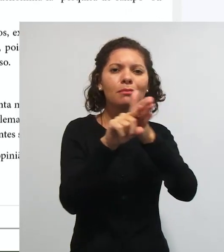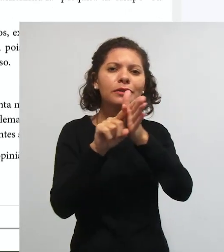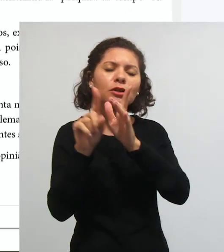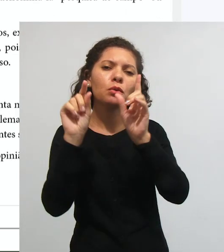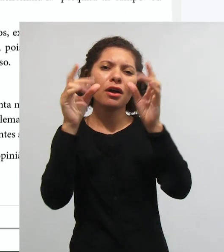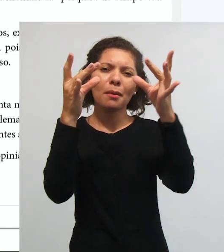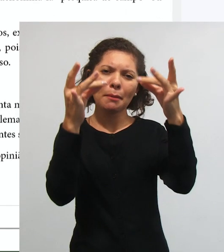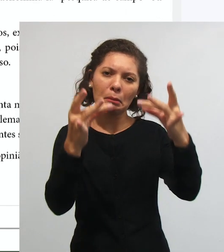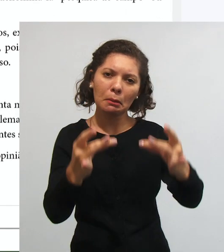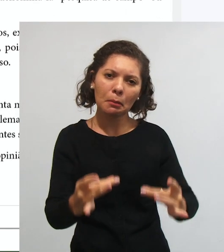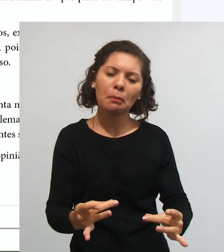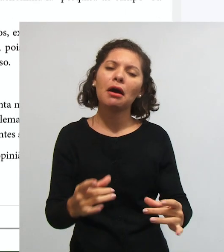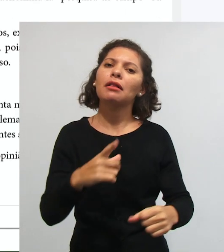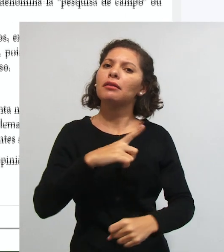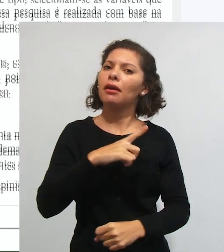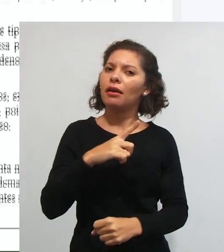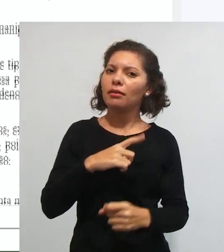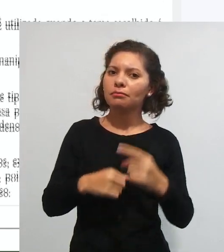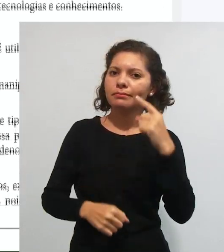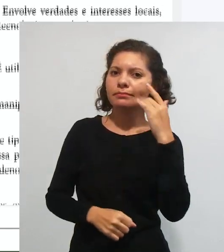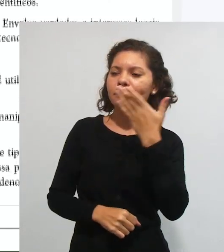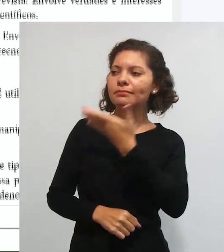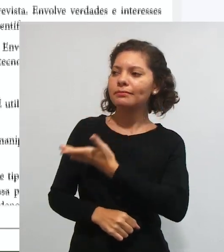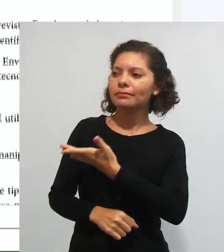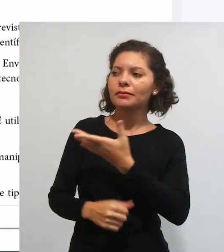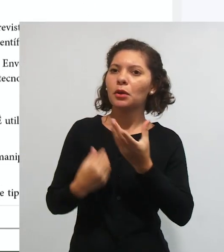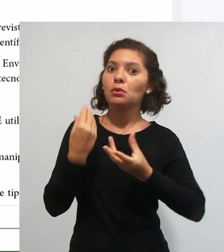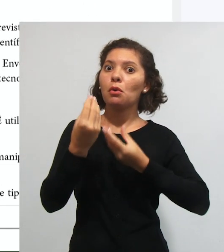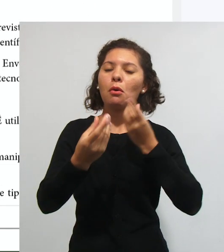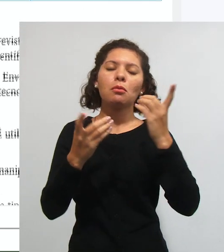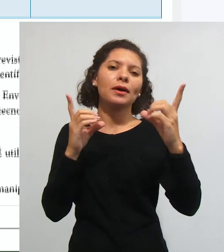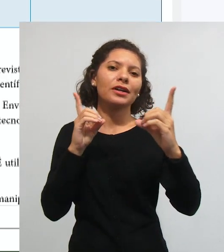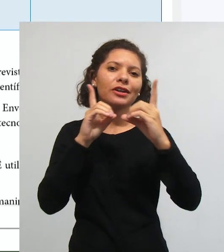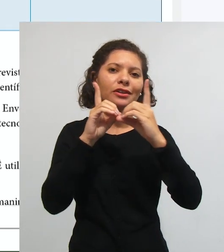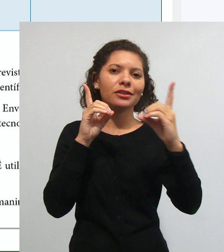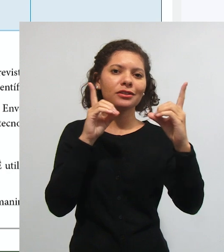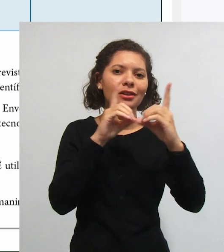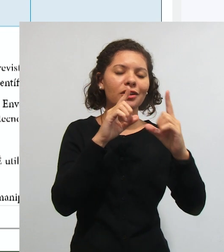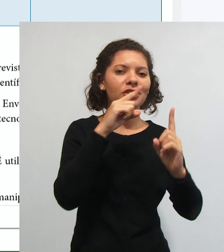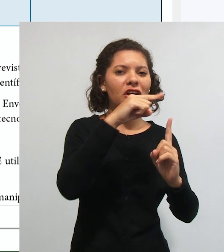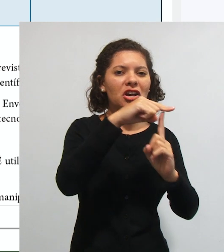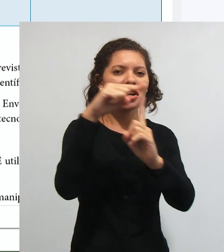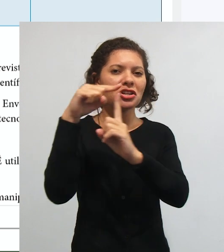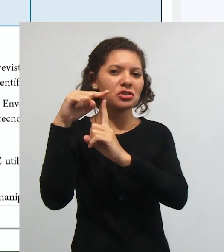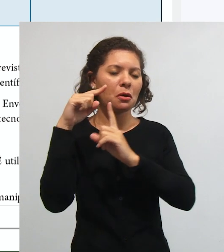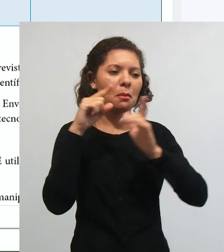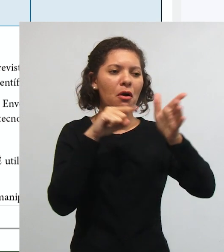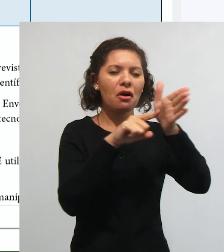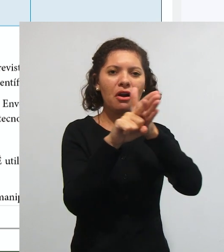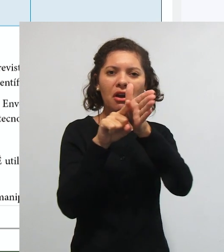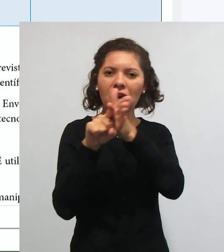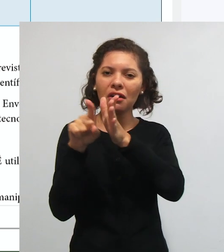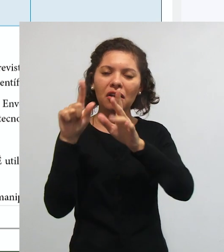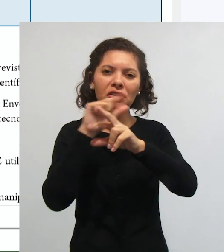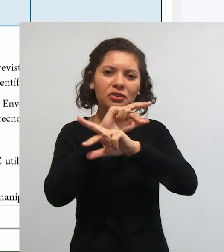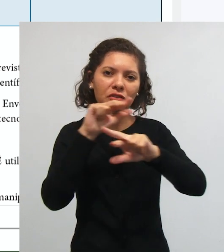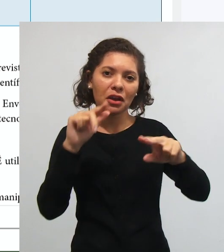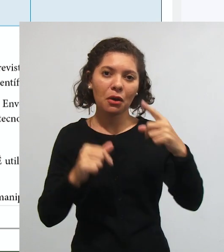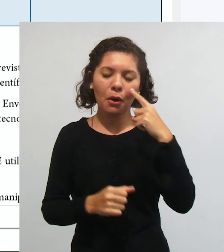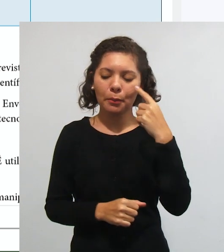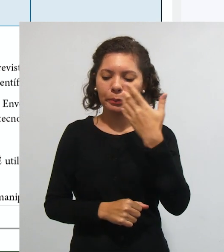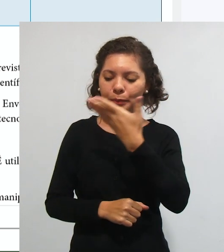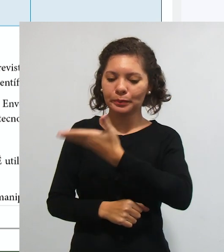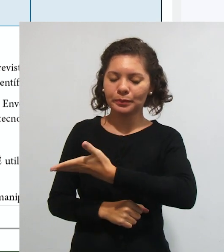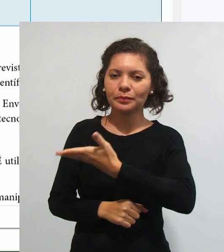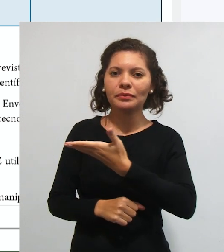especificação didática dos tipos de pesquisa. Olha, uma pesquisa